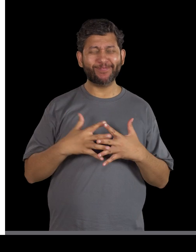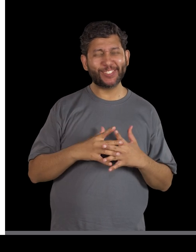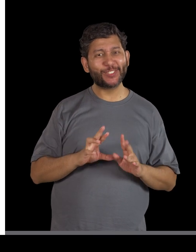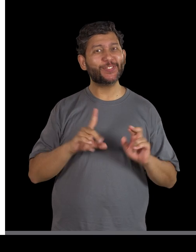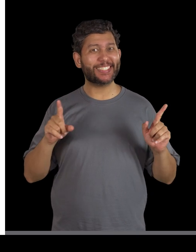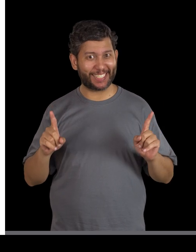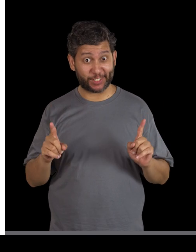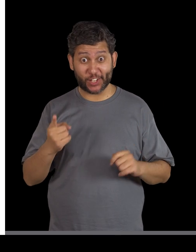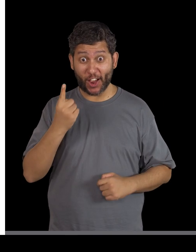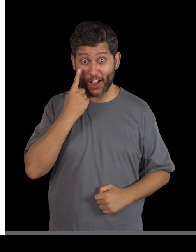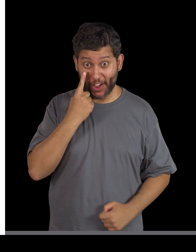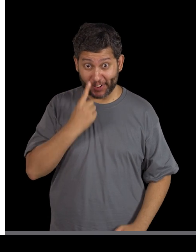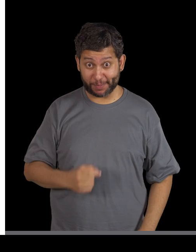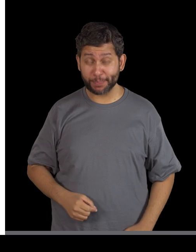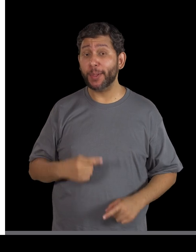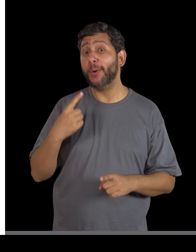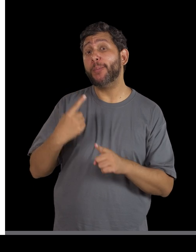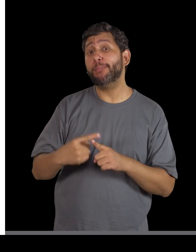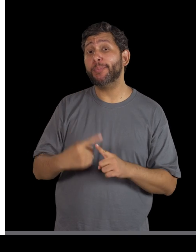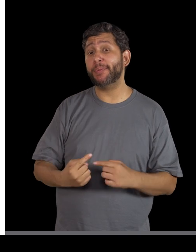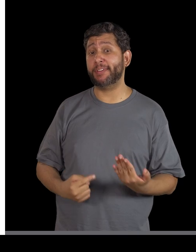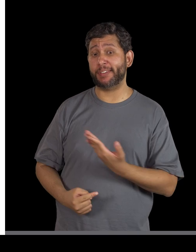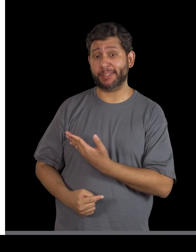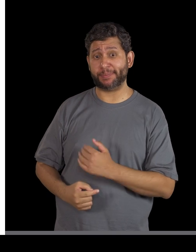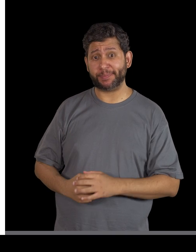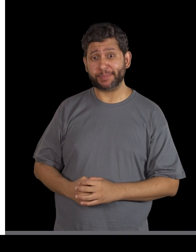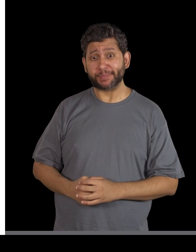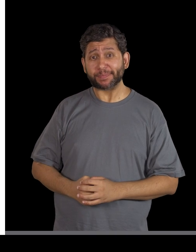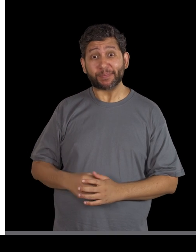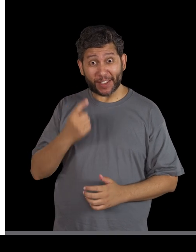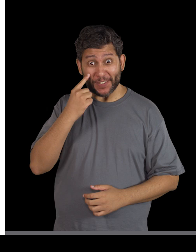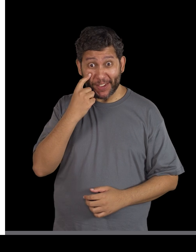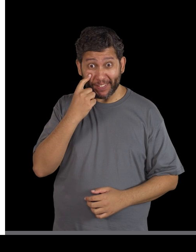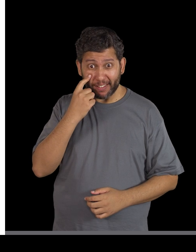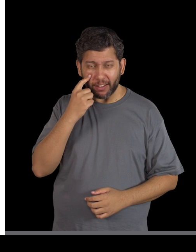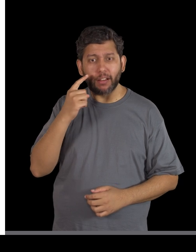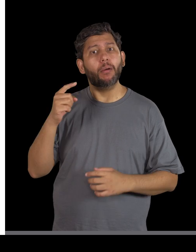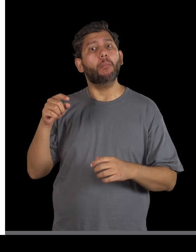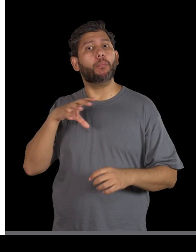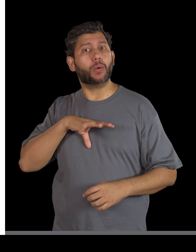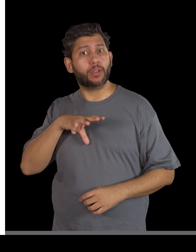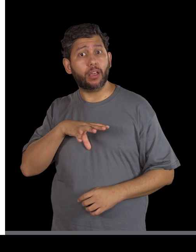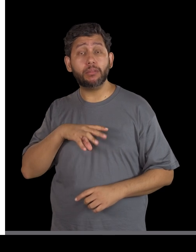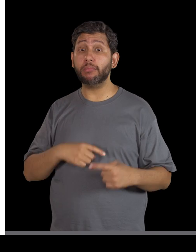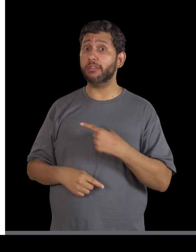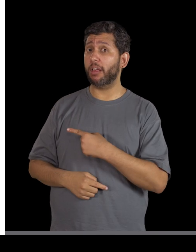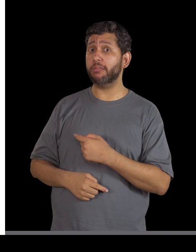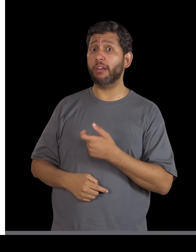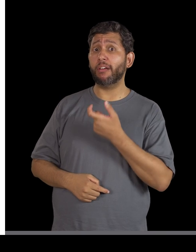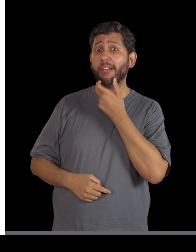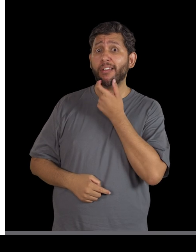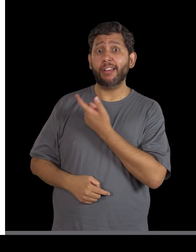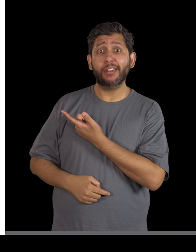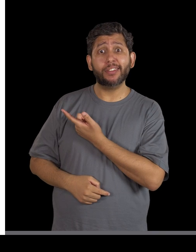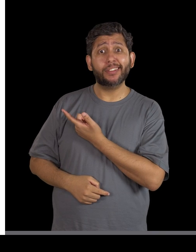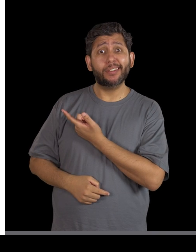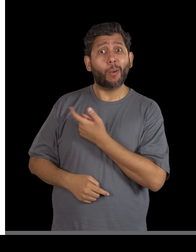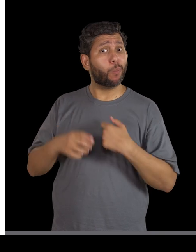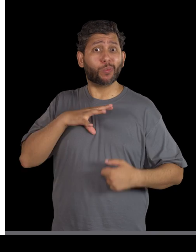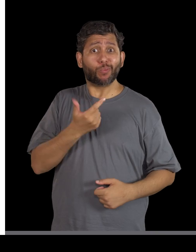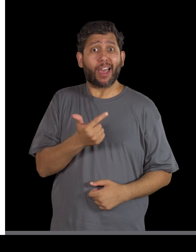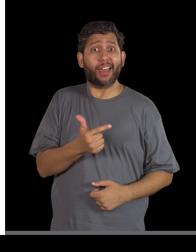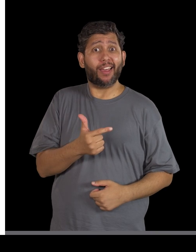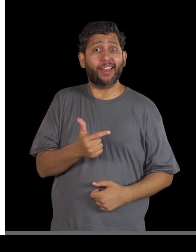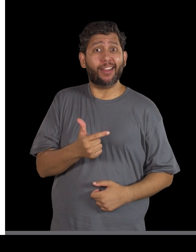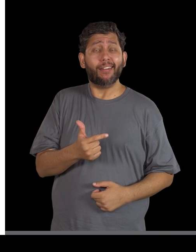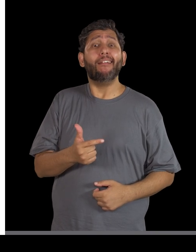essas vogais que estão circuladas, mas a gente tem aí um débito de 5 vogais, né, que não existem